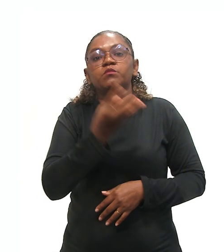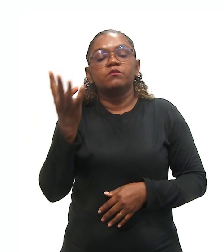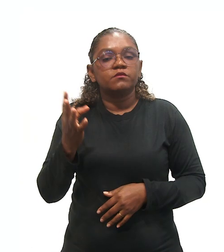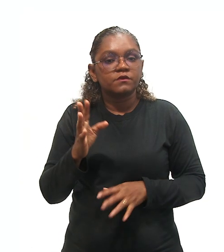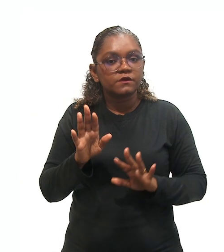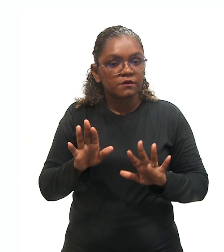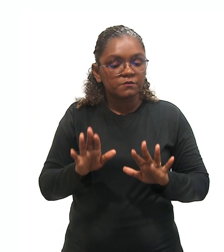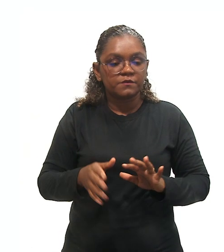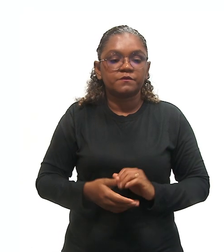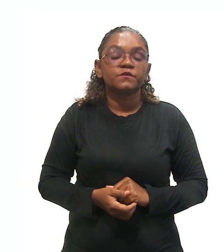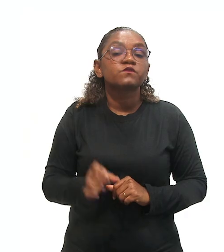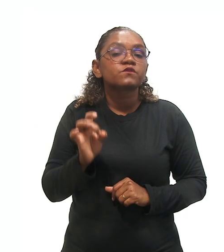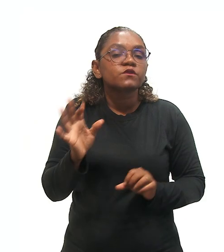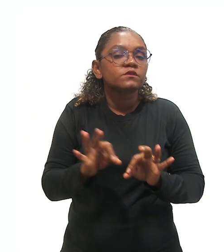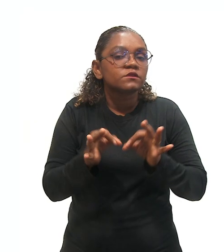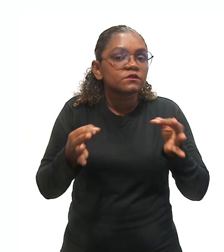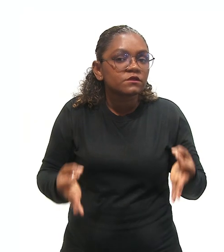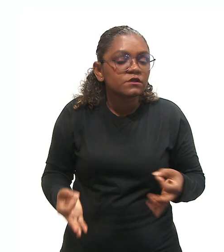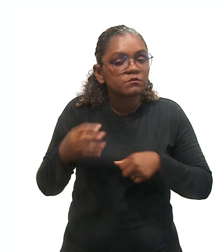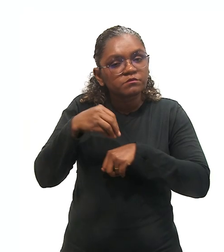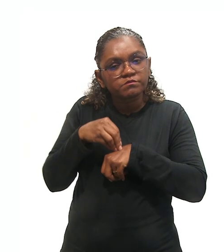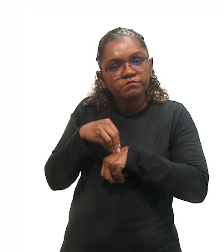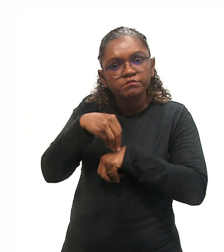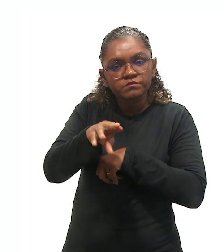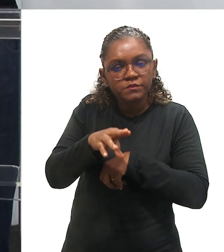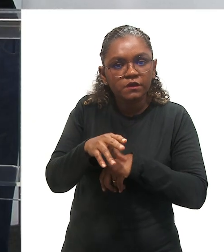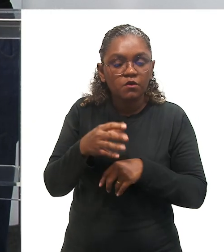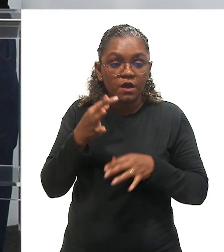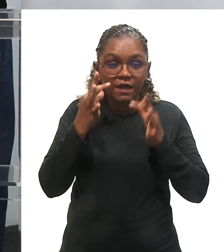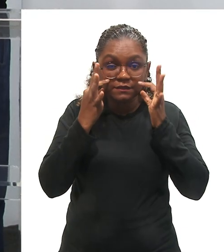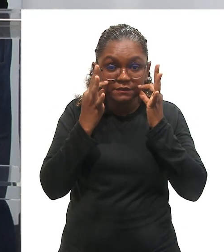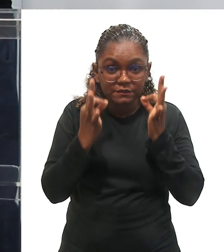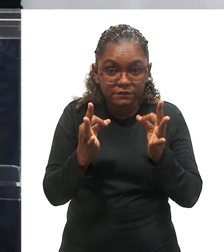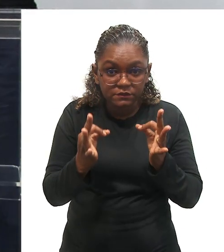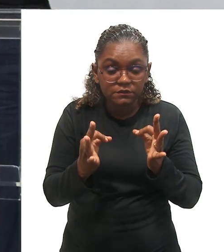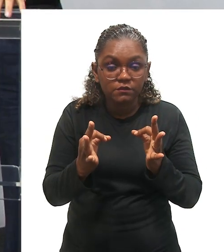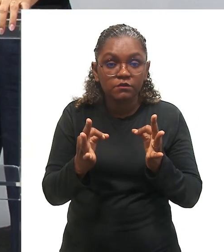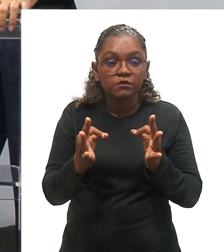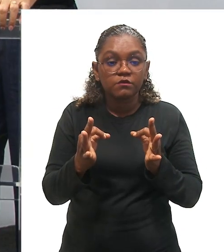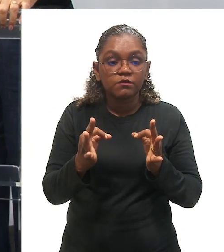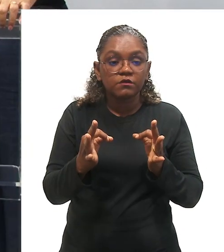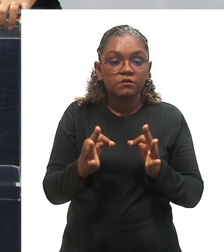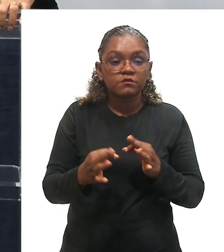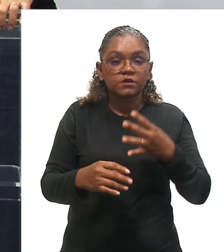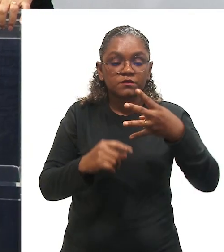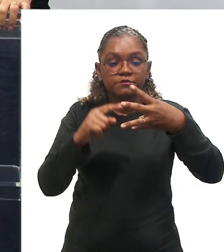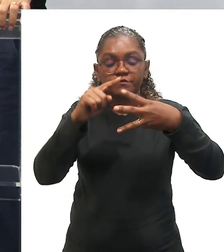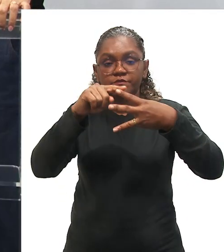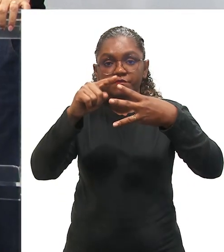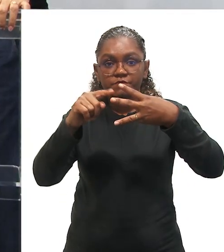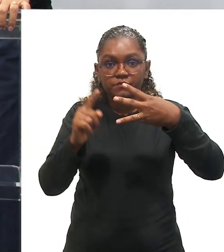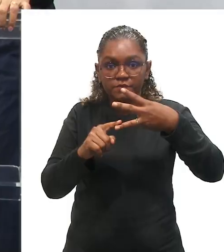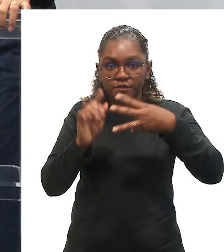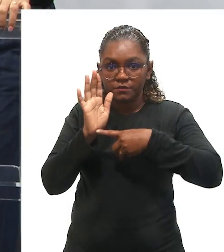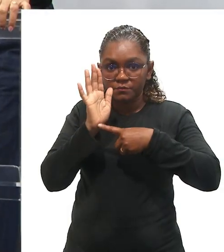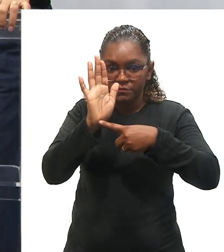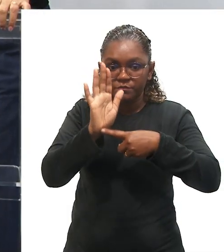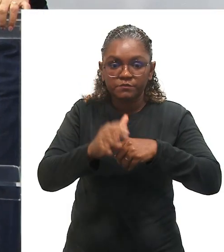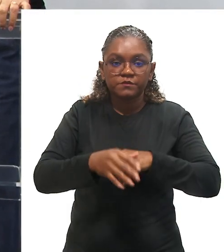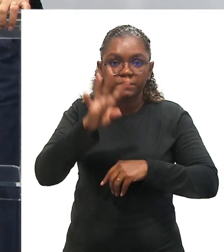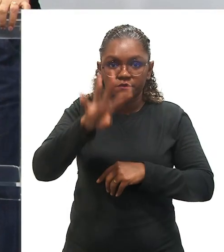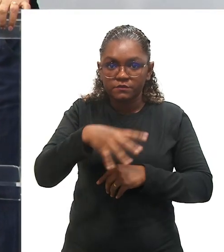mas para dar uma base, um norte para vocês, vamos prestar bem atenção nessas 3 classes que eu trouxe para